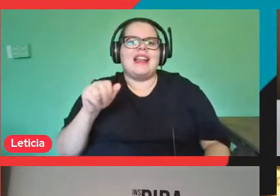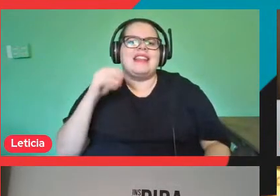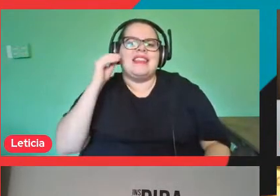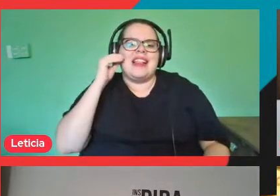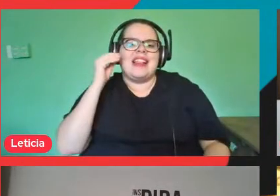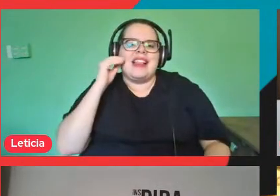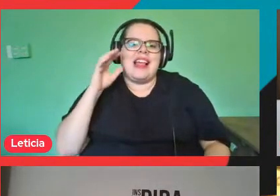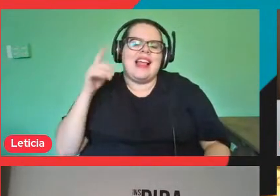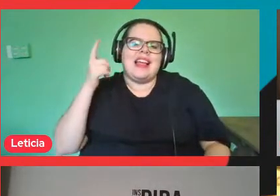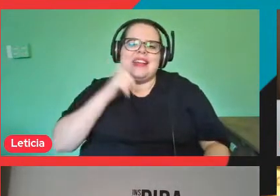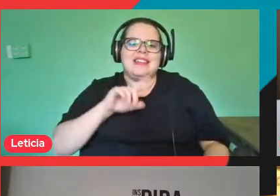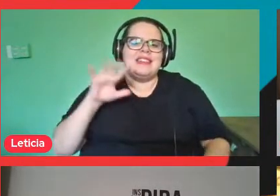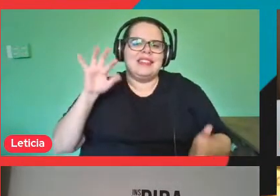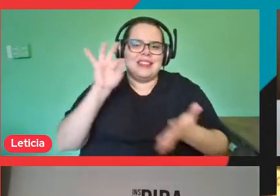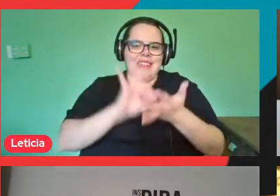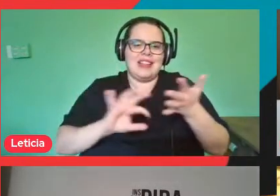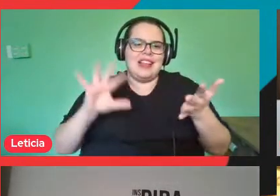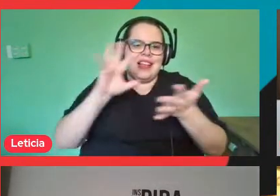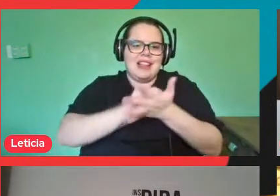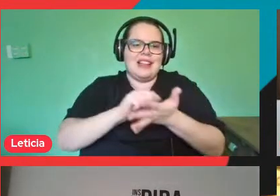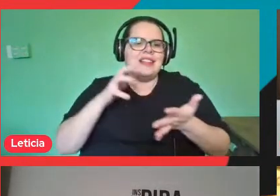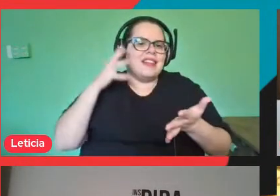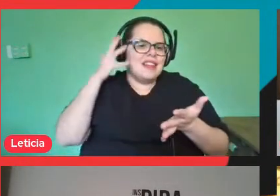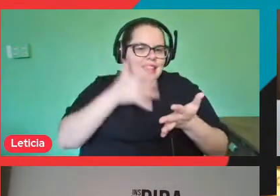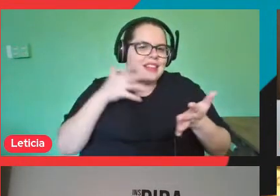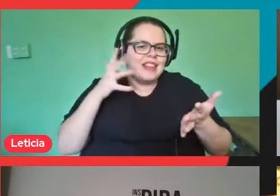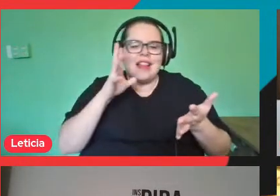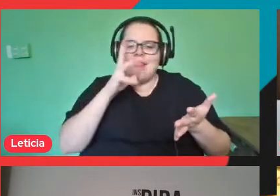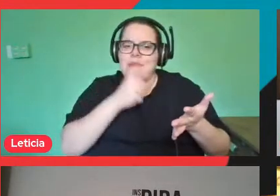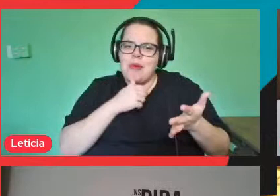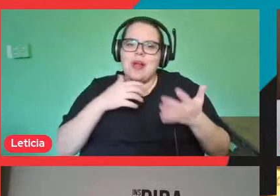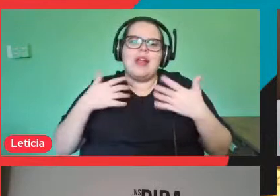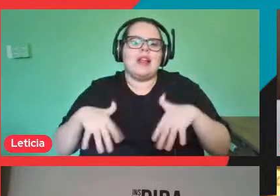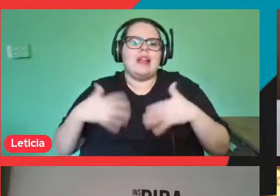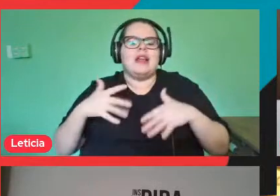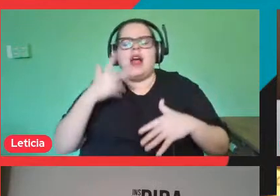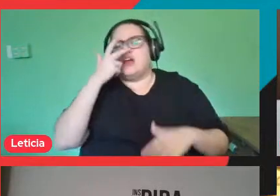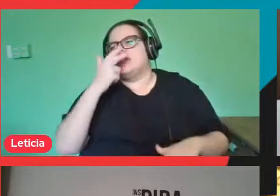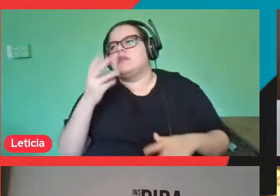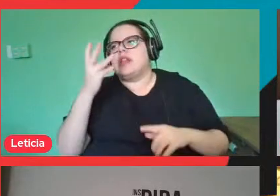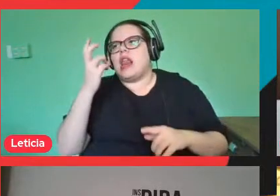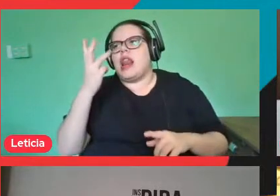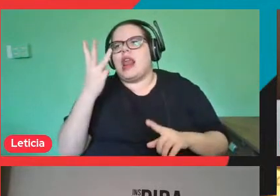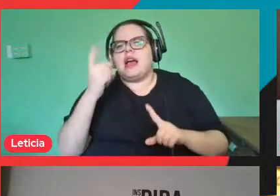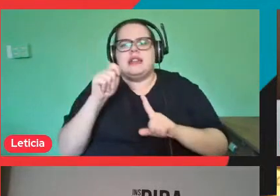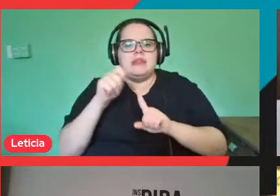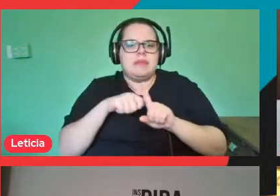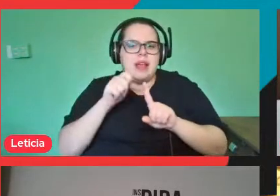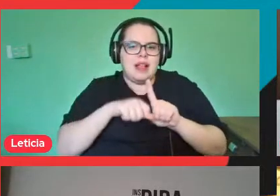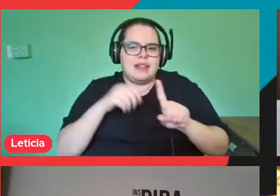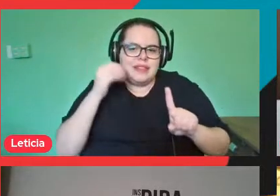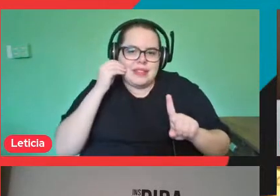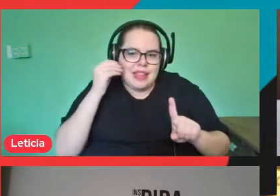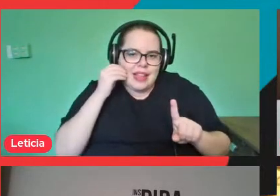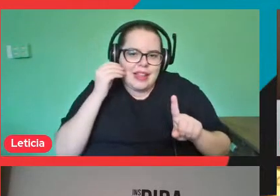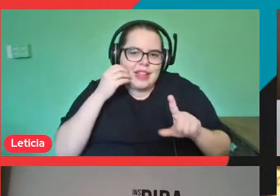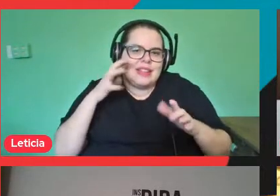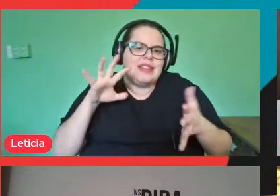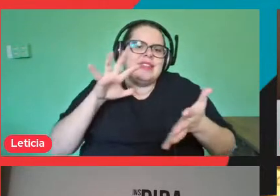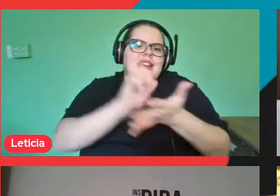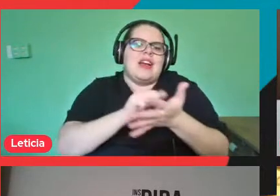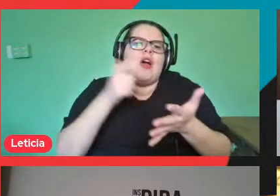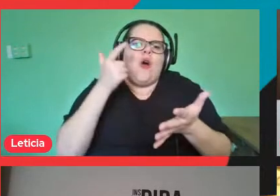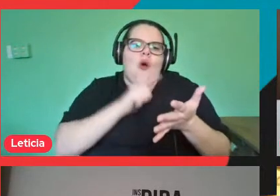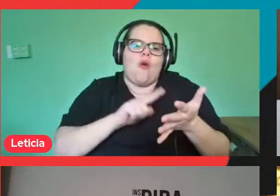se inscrever para ser facilitadora. Demorei um pouquinho, acho que foi uns 3 meses também tentando. E aí eu consegui no final